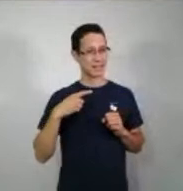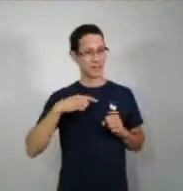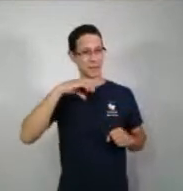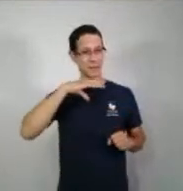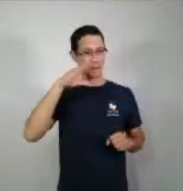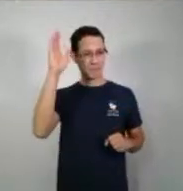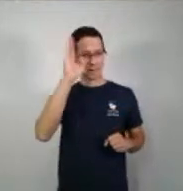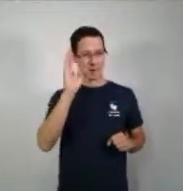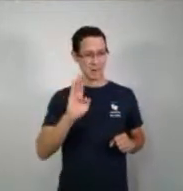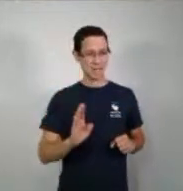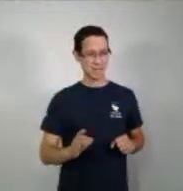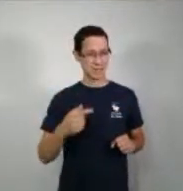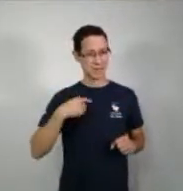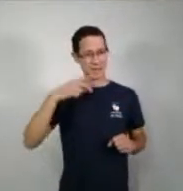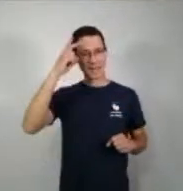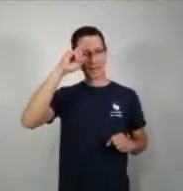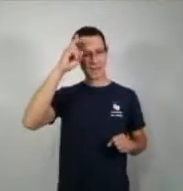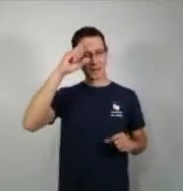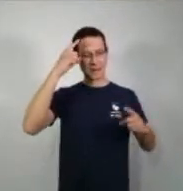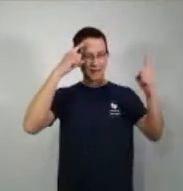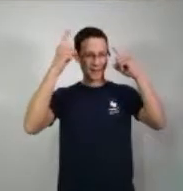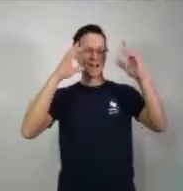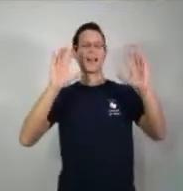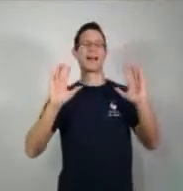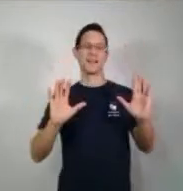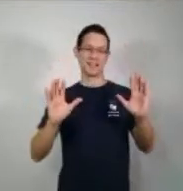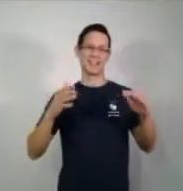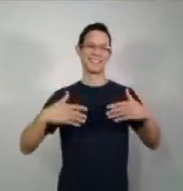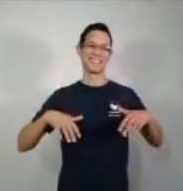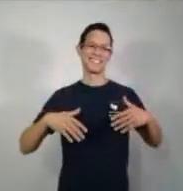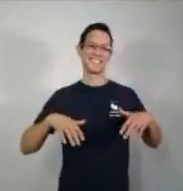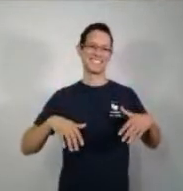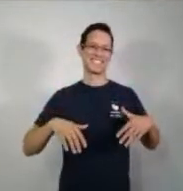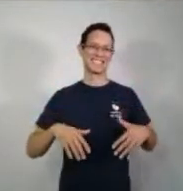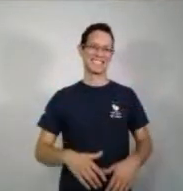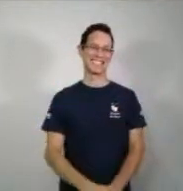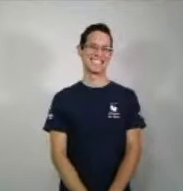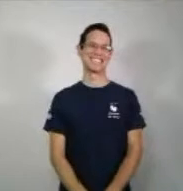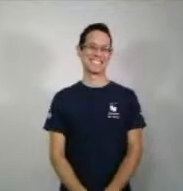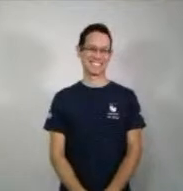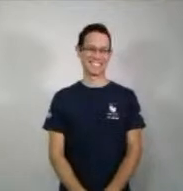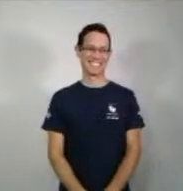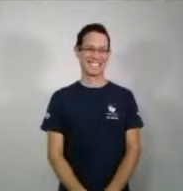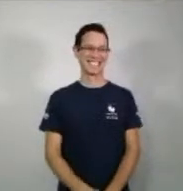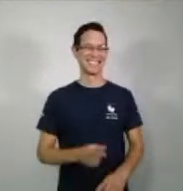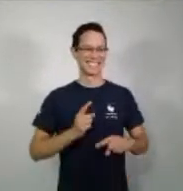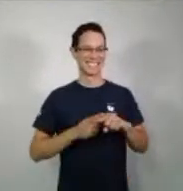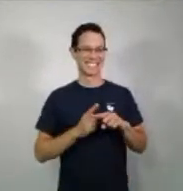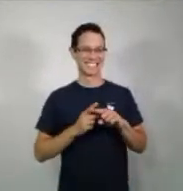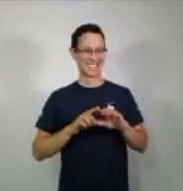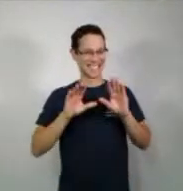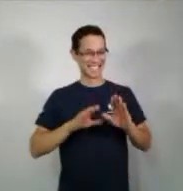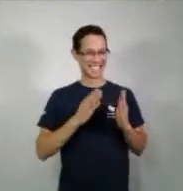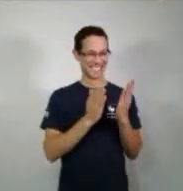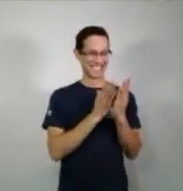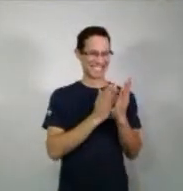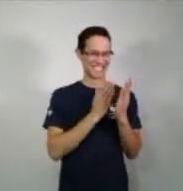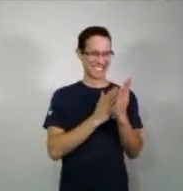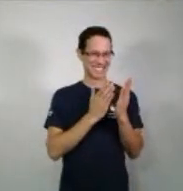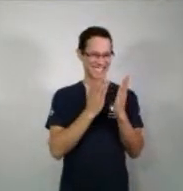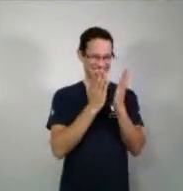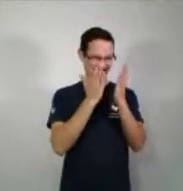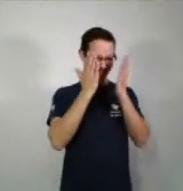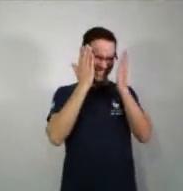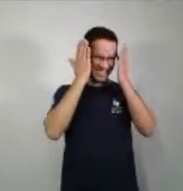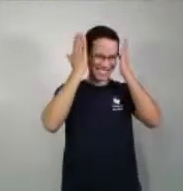disso, e daí tu começa a ficar um pouco mais relax, né? Então, é super assim, o livro é super imersivo,